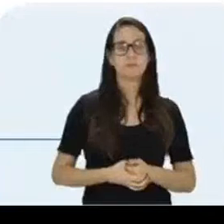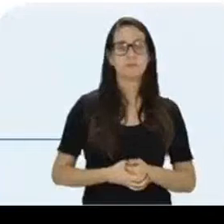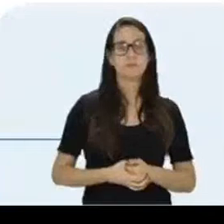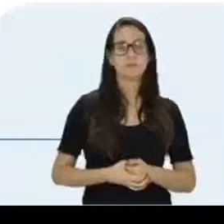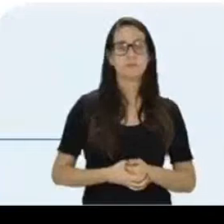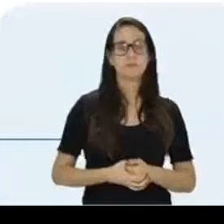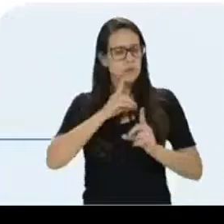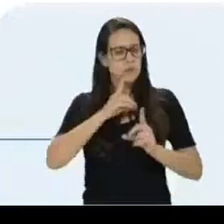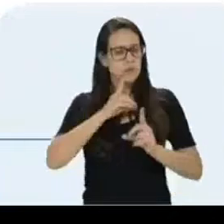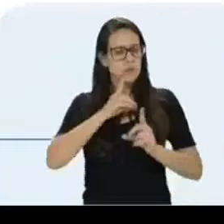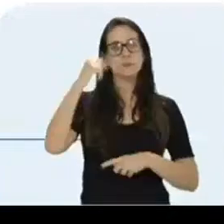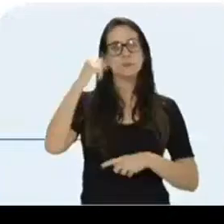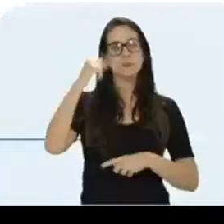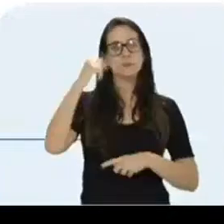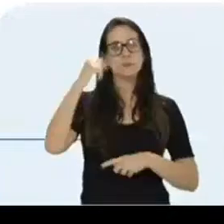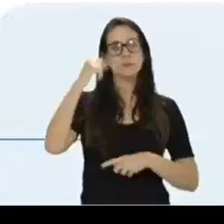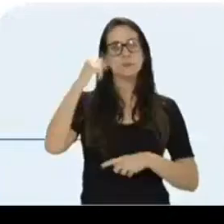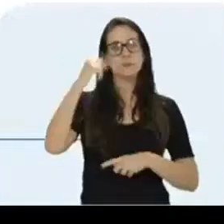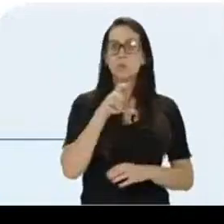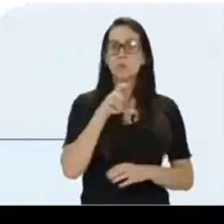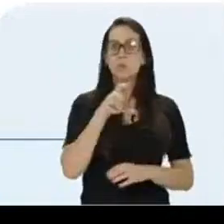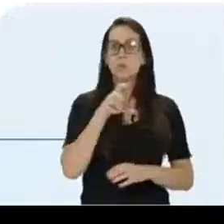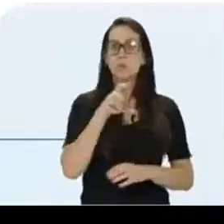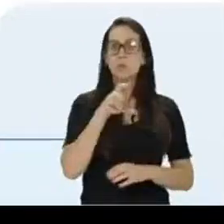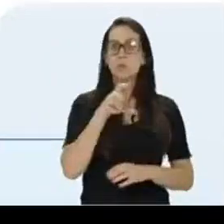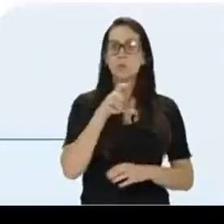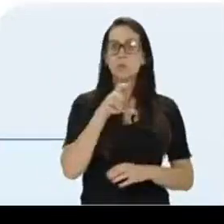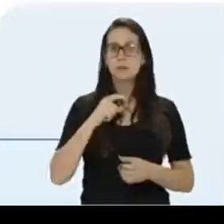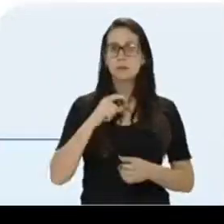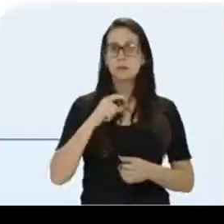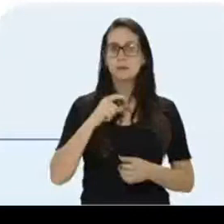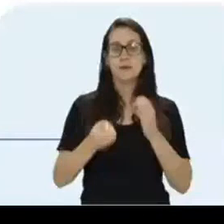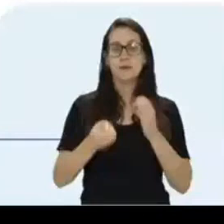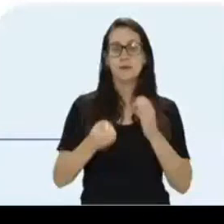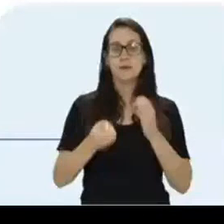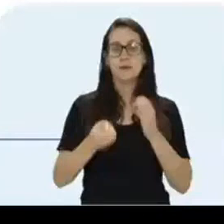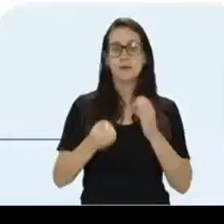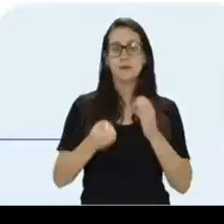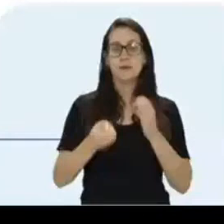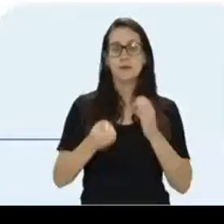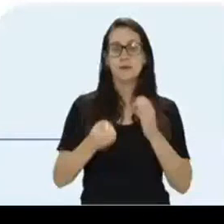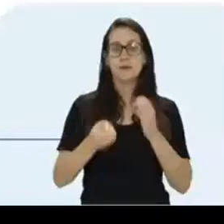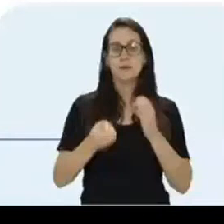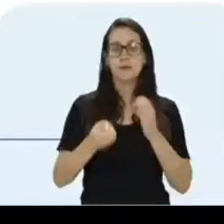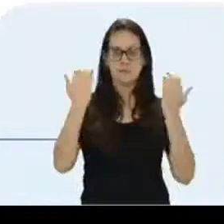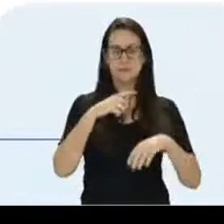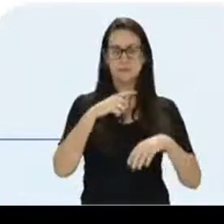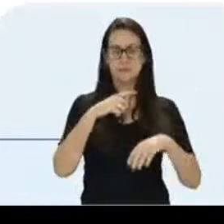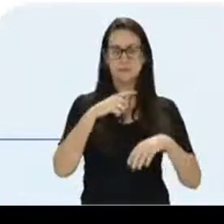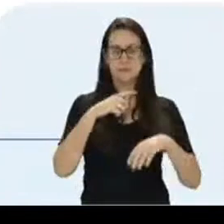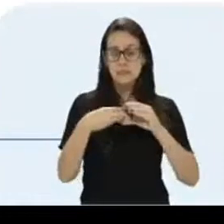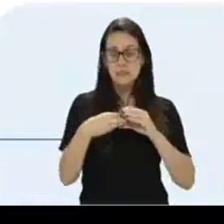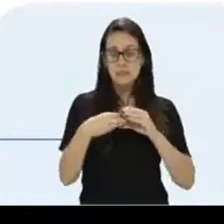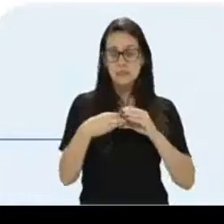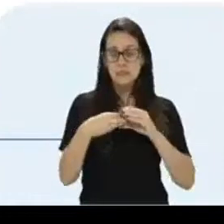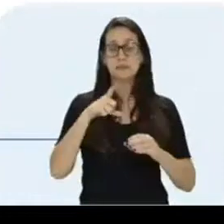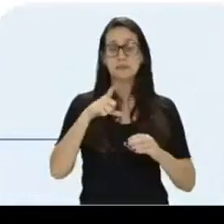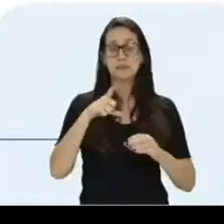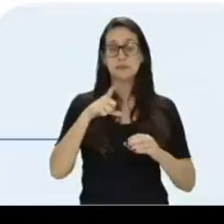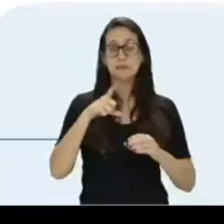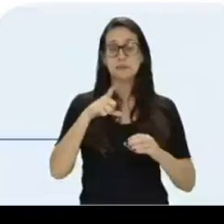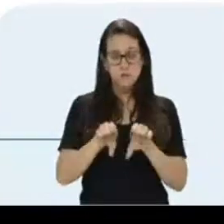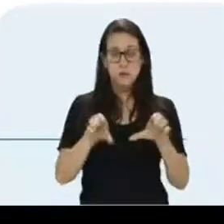nós sabemos que todos eles obrigatoriamente devem ser formados por células. E essas células, elas possuem